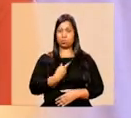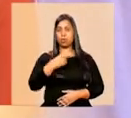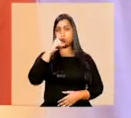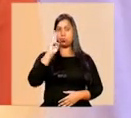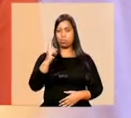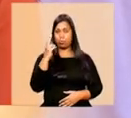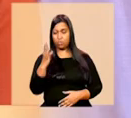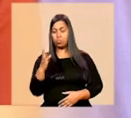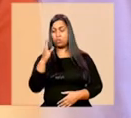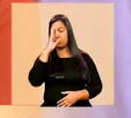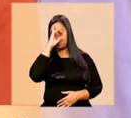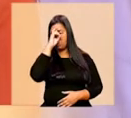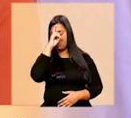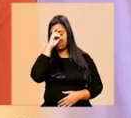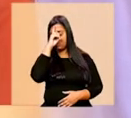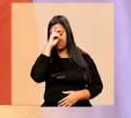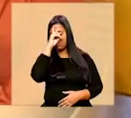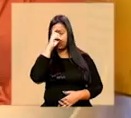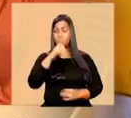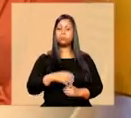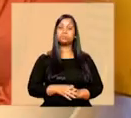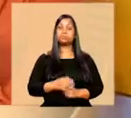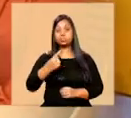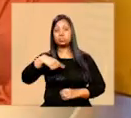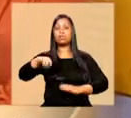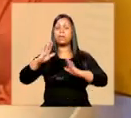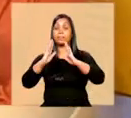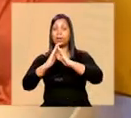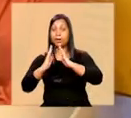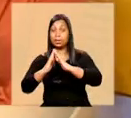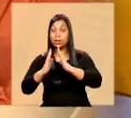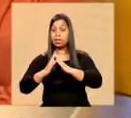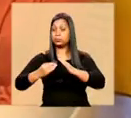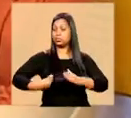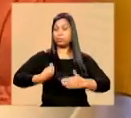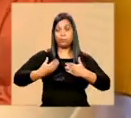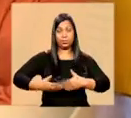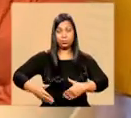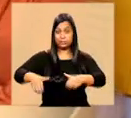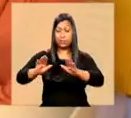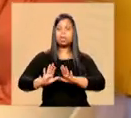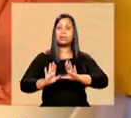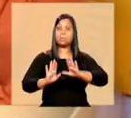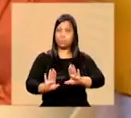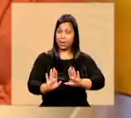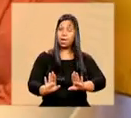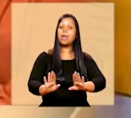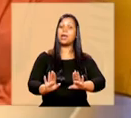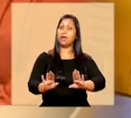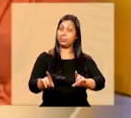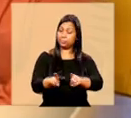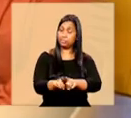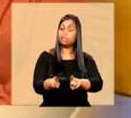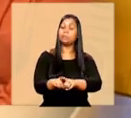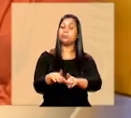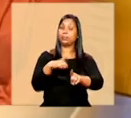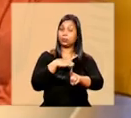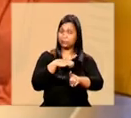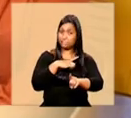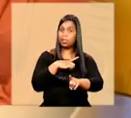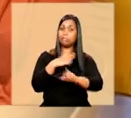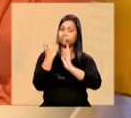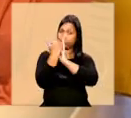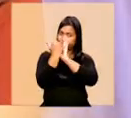ambulatório, posteriormente a alta hospitalar, né, vai embora para casa e a vida segue. Mas ela segue também